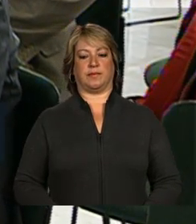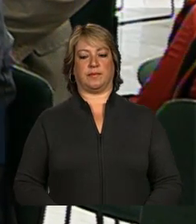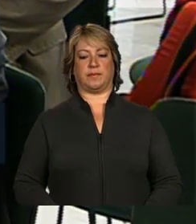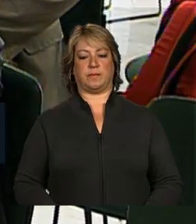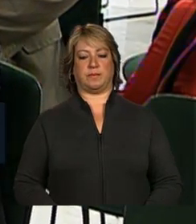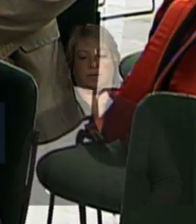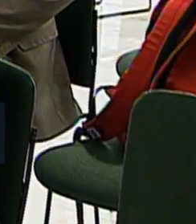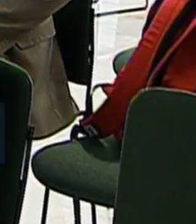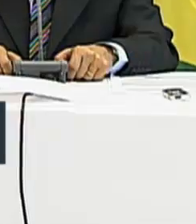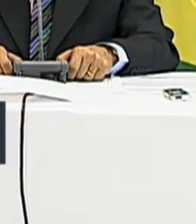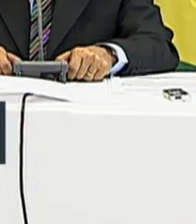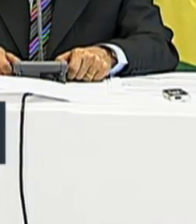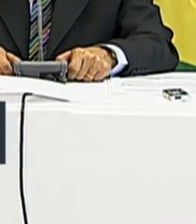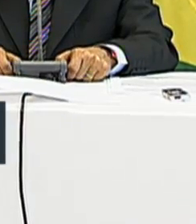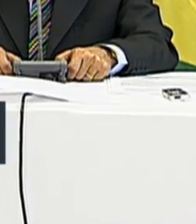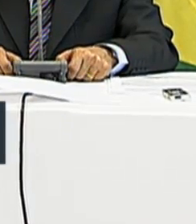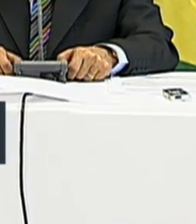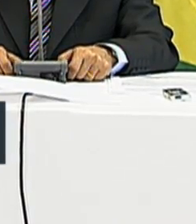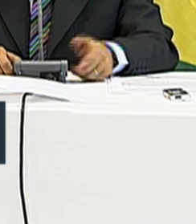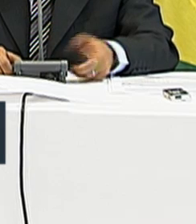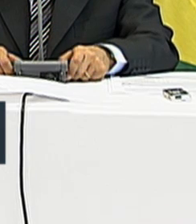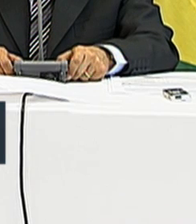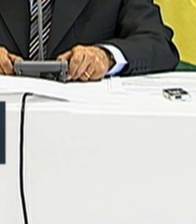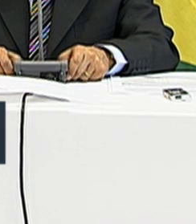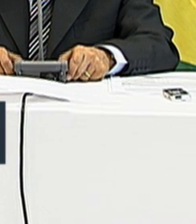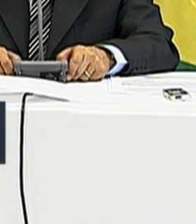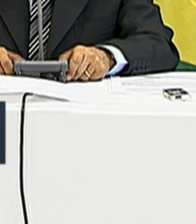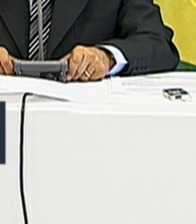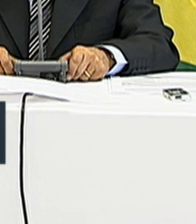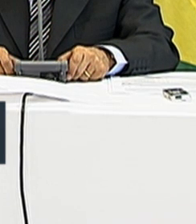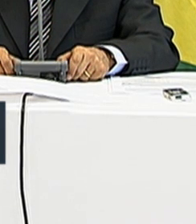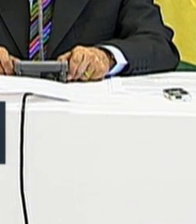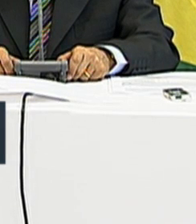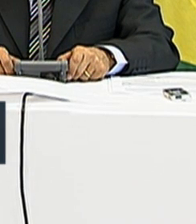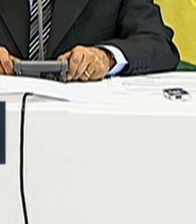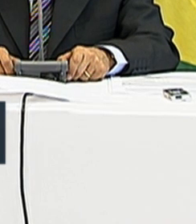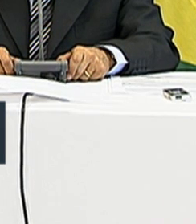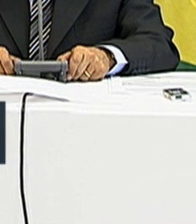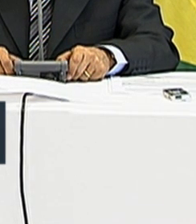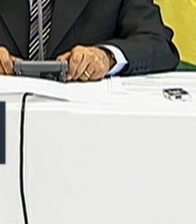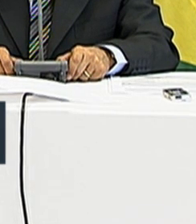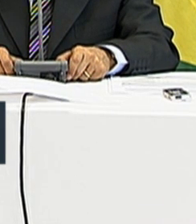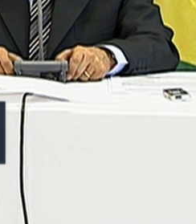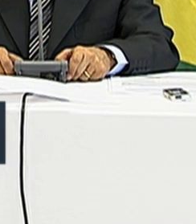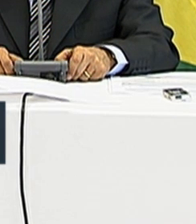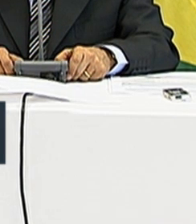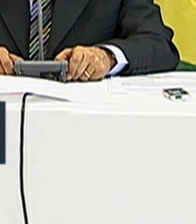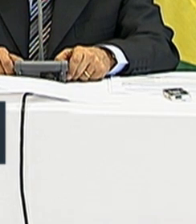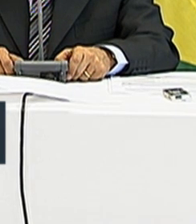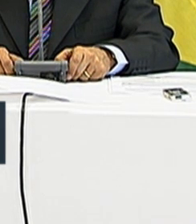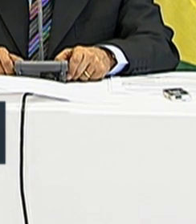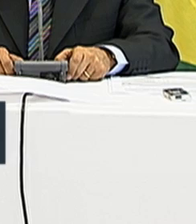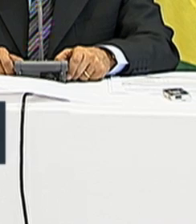falou a vai comprar então acaba sendo ess governo vai comprar mas esse 91 ess 91 milhões Então são é o previsto para